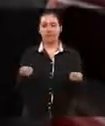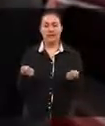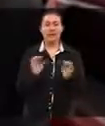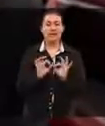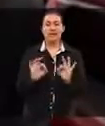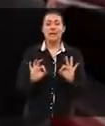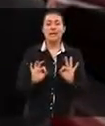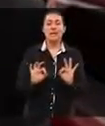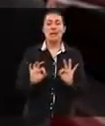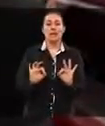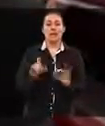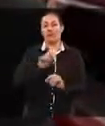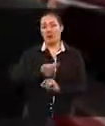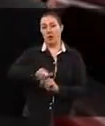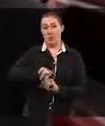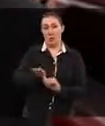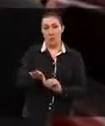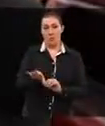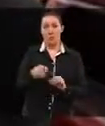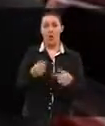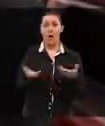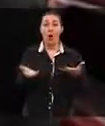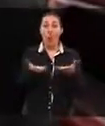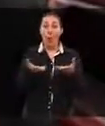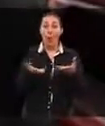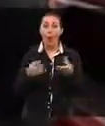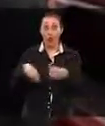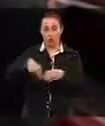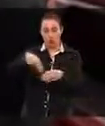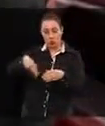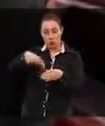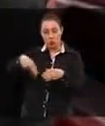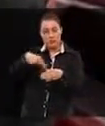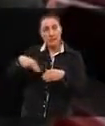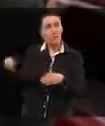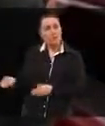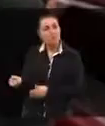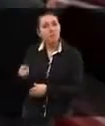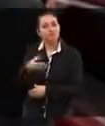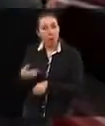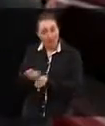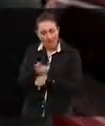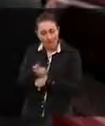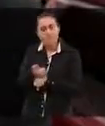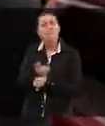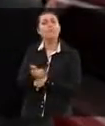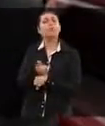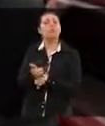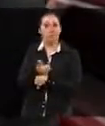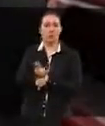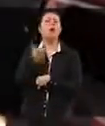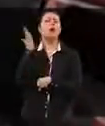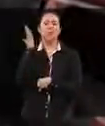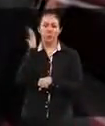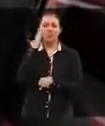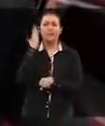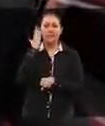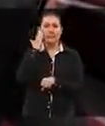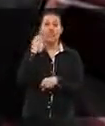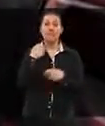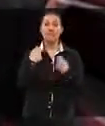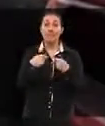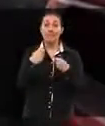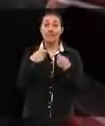é completamente imprudente. Hoje, a nutrição moderna, os profissionais que estão, assim, trabalhando à